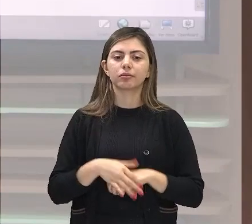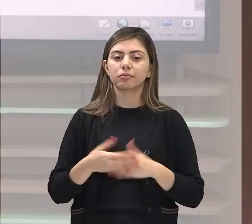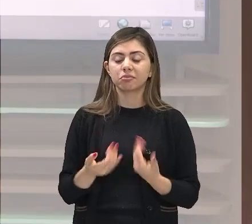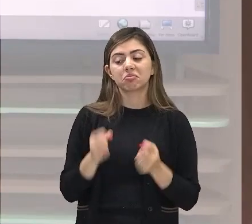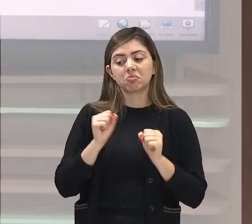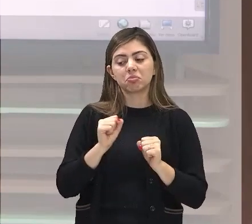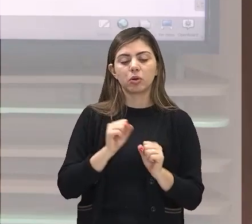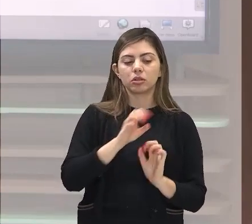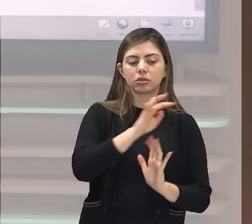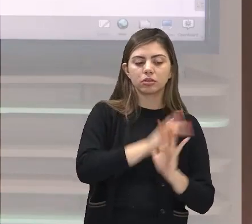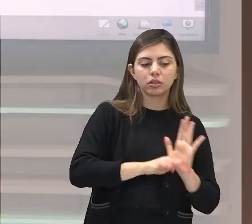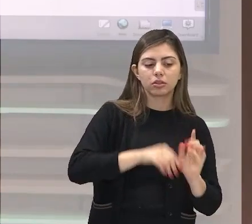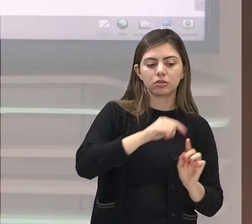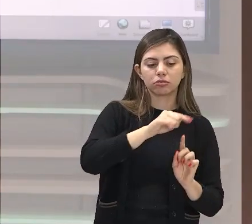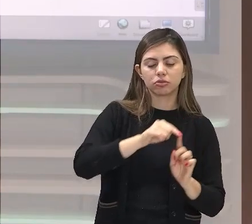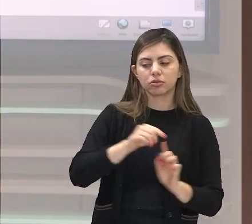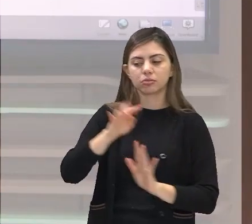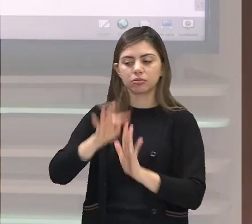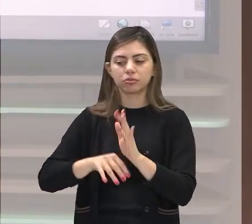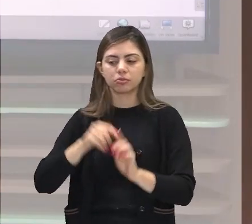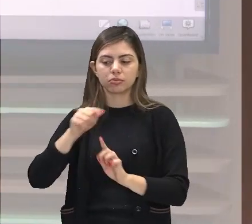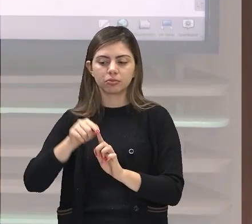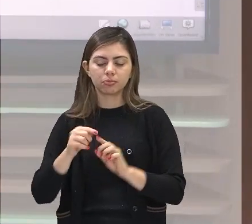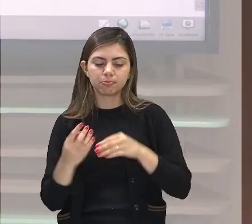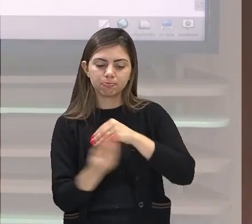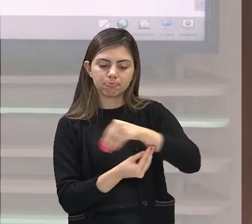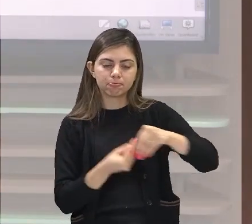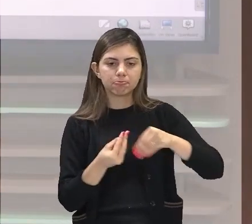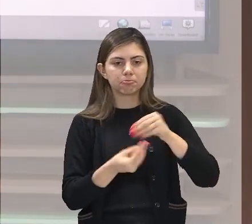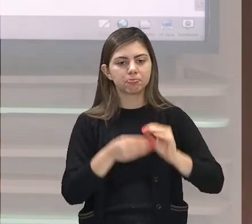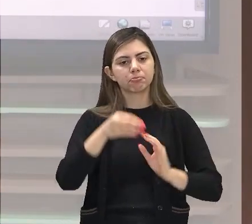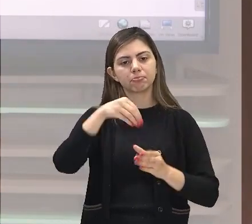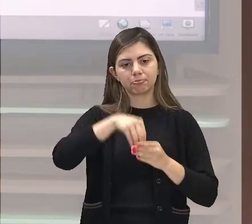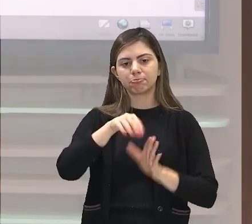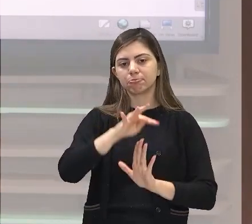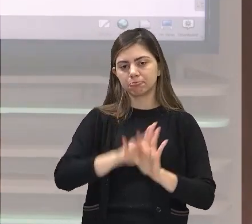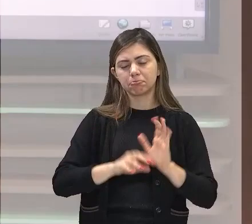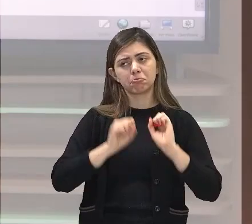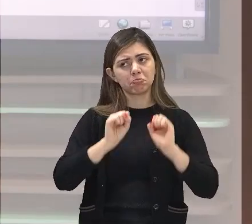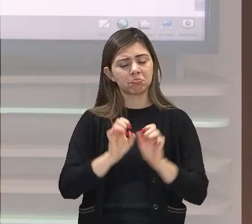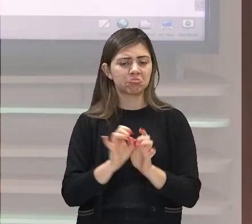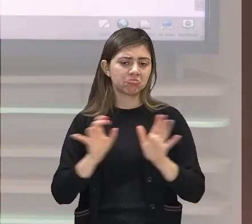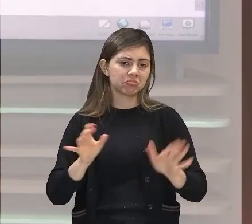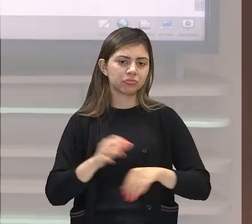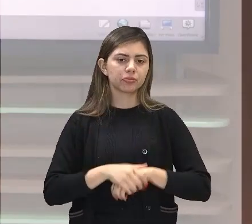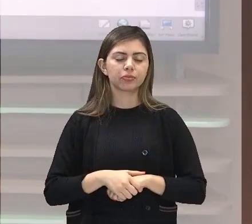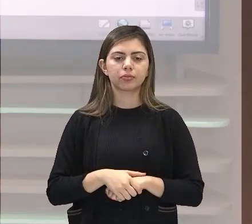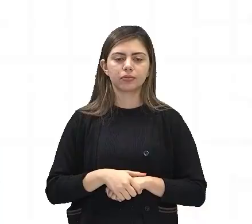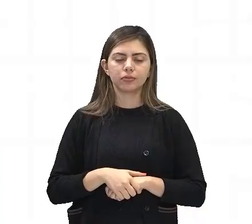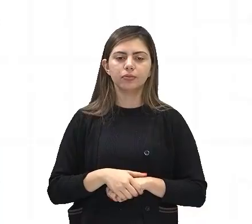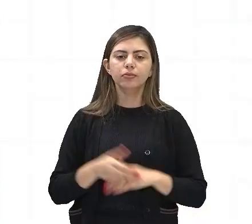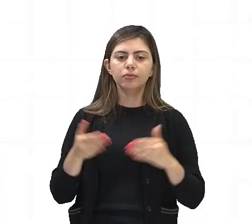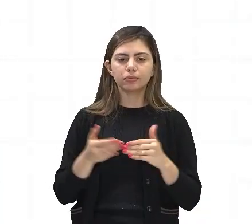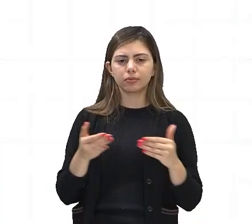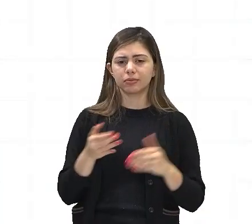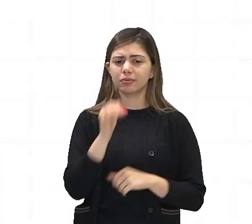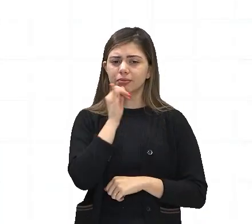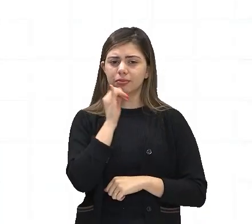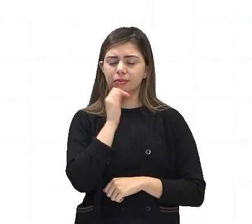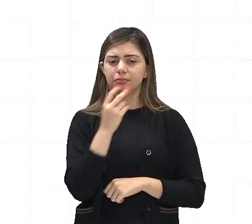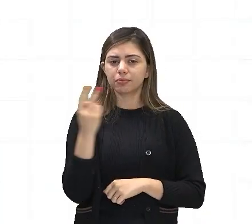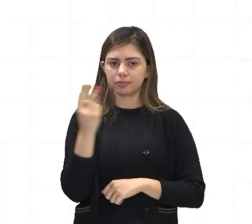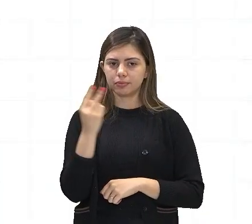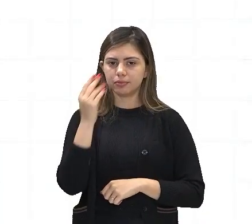outra tipologia ali naquele texto. Muito bem. Agora nós vamos observar o segundo exemplo. Você viu este